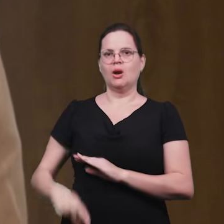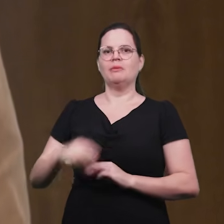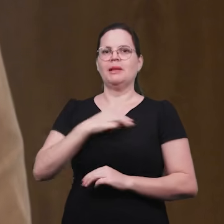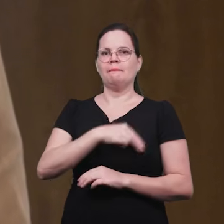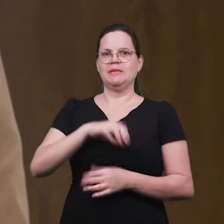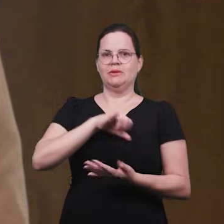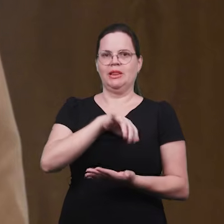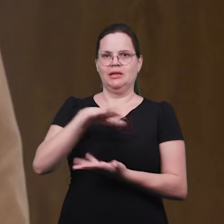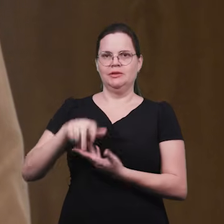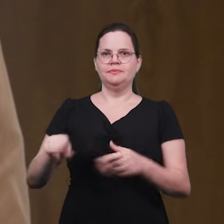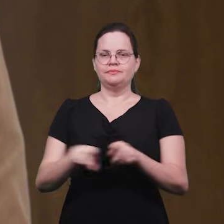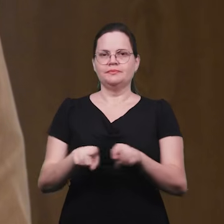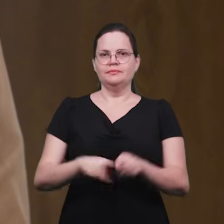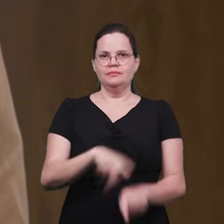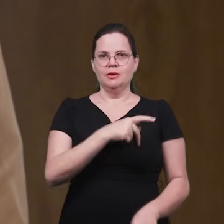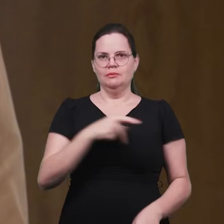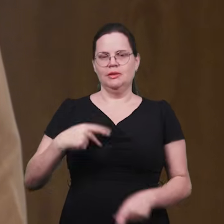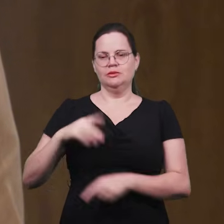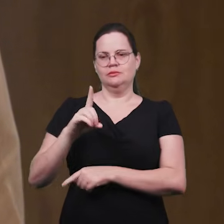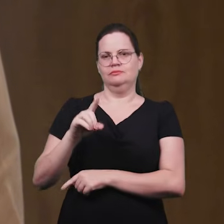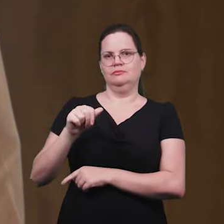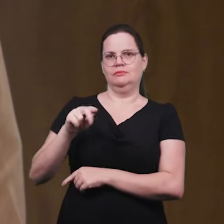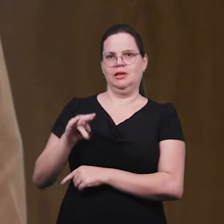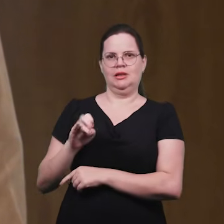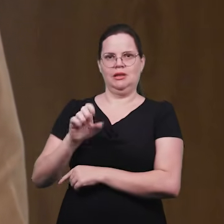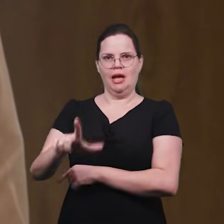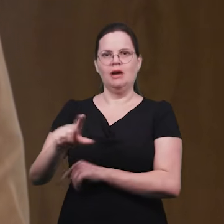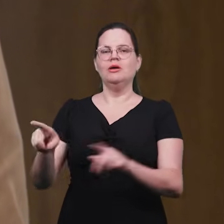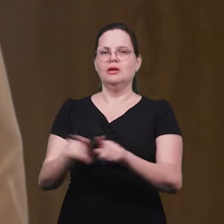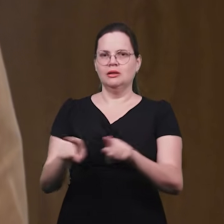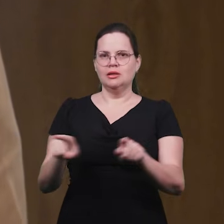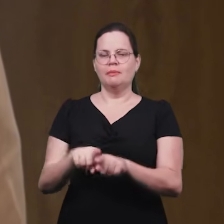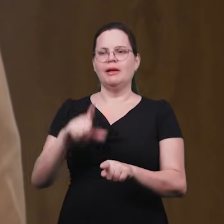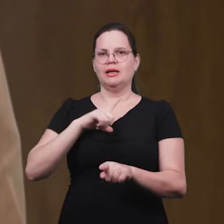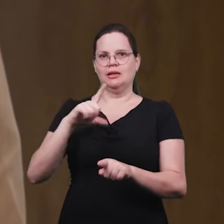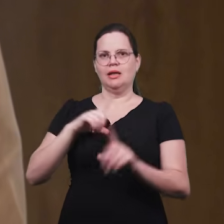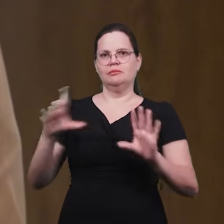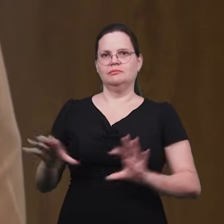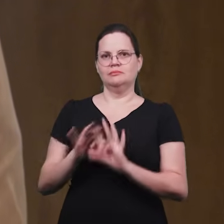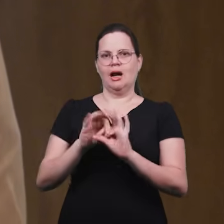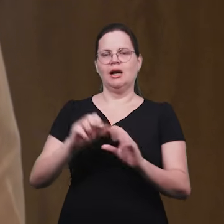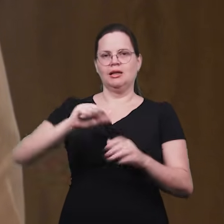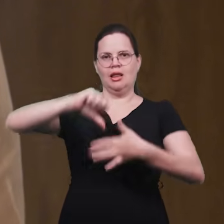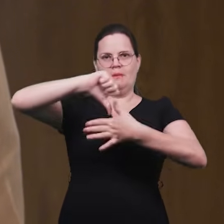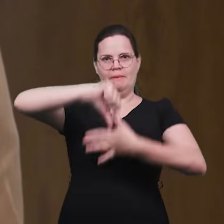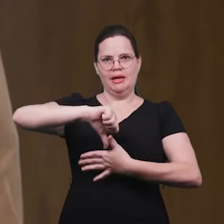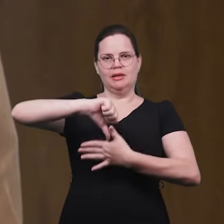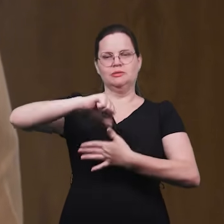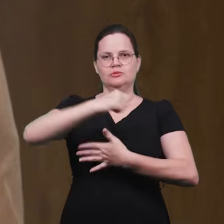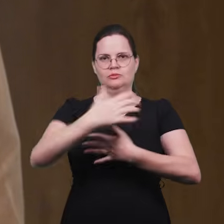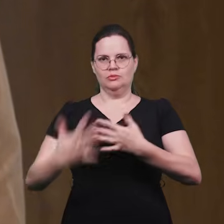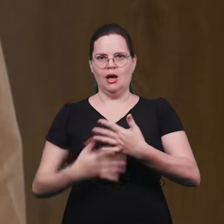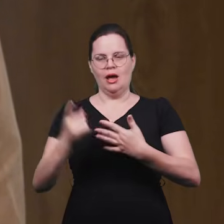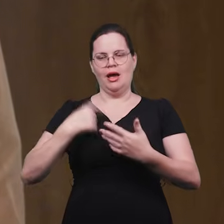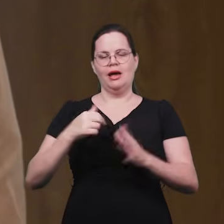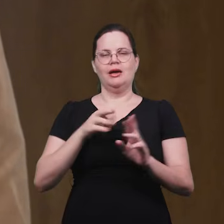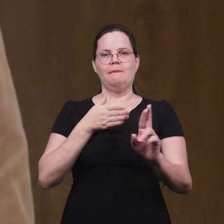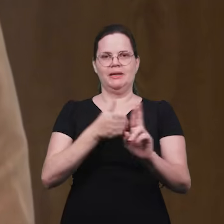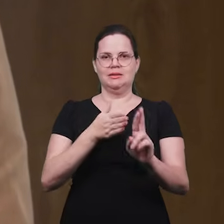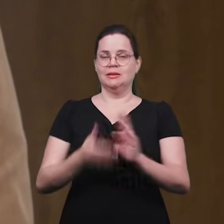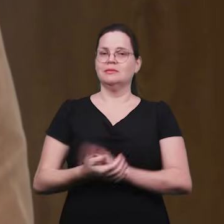da Missão Internacional, e o pastor Daniel Santana, interlocutor do presbitério na América do Sul e